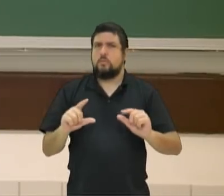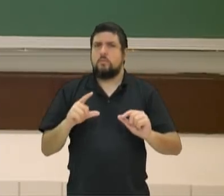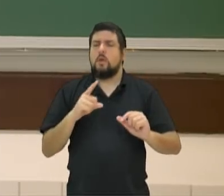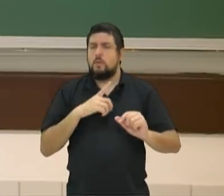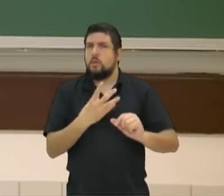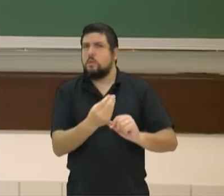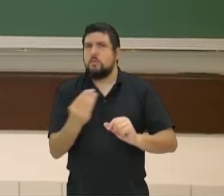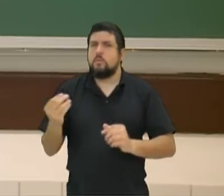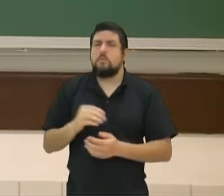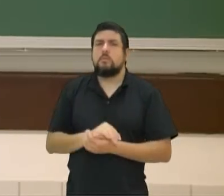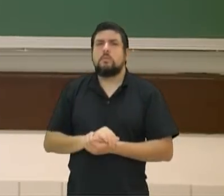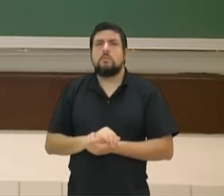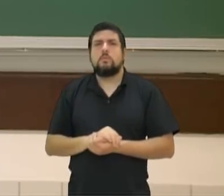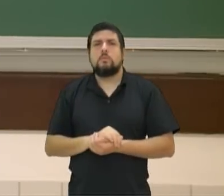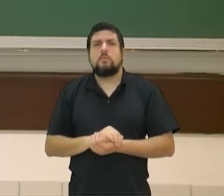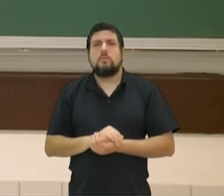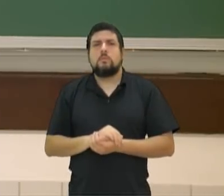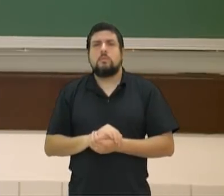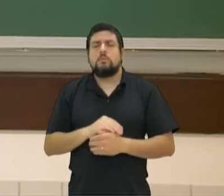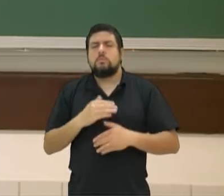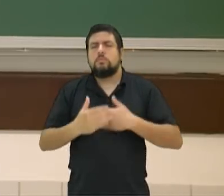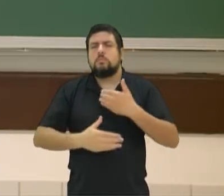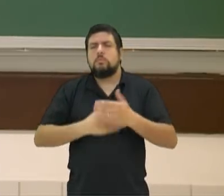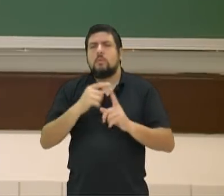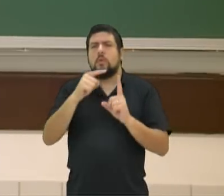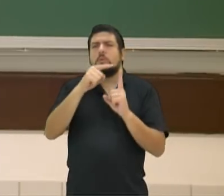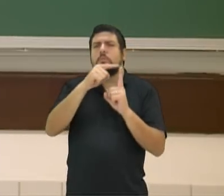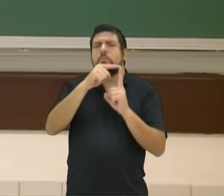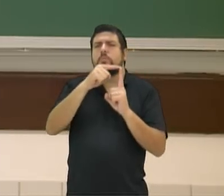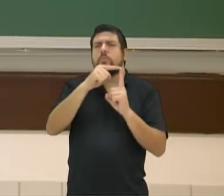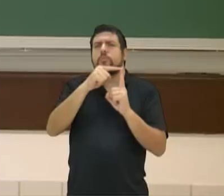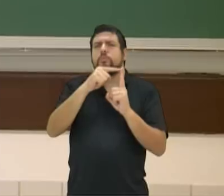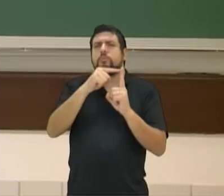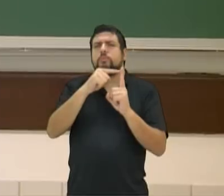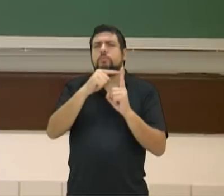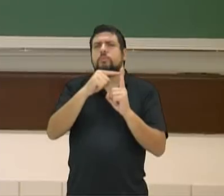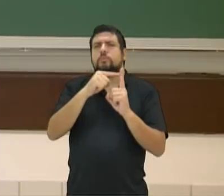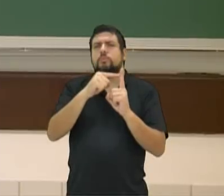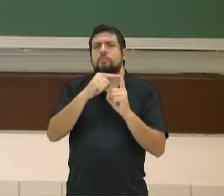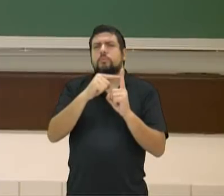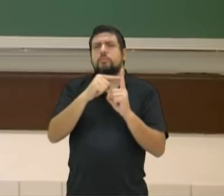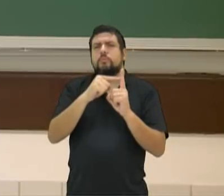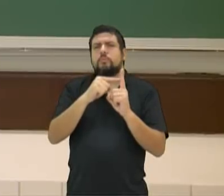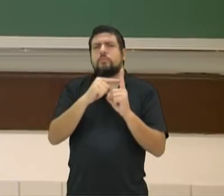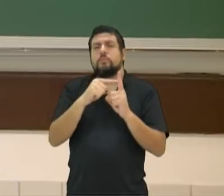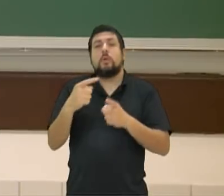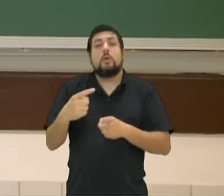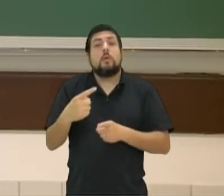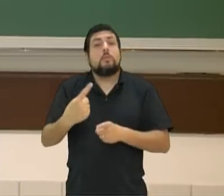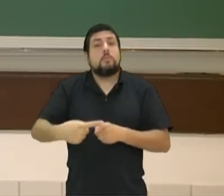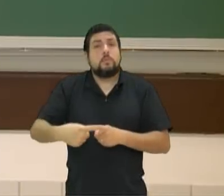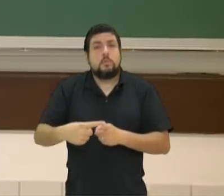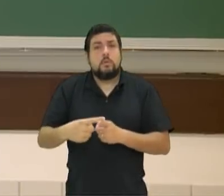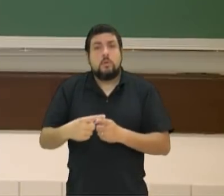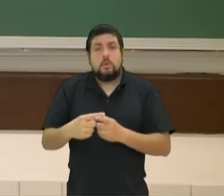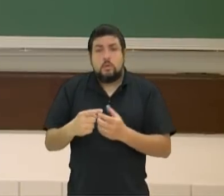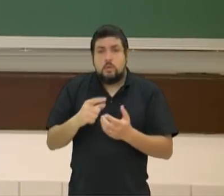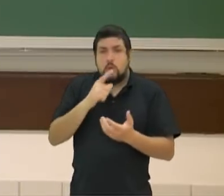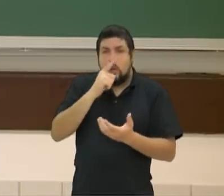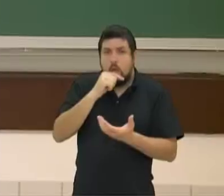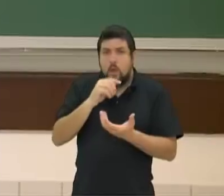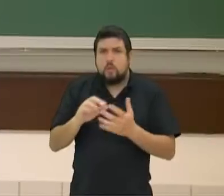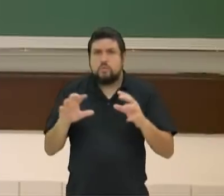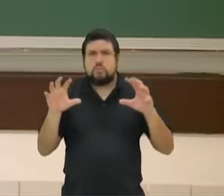bastante. A temperatura foi diminuindo porque a quantidade desse vapor de água na atmosfera foi aumentando. E o processo